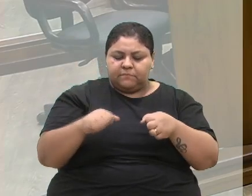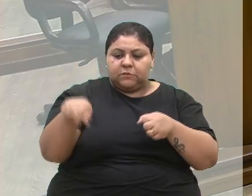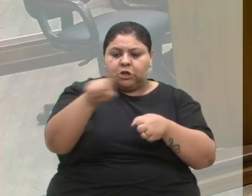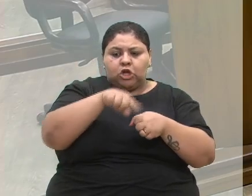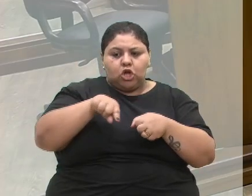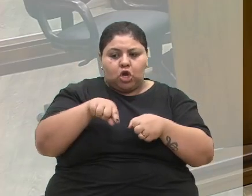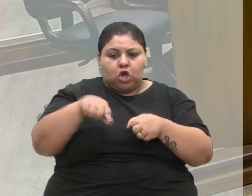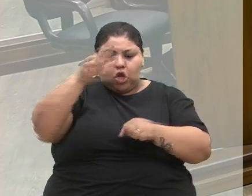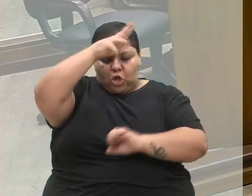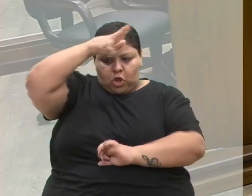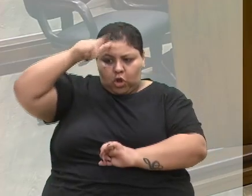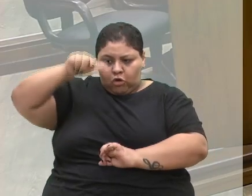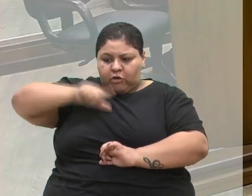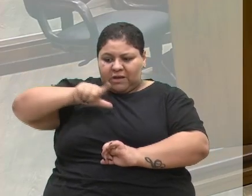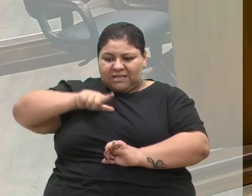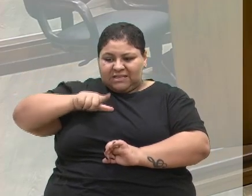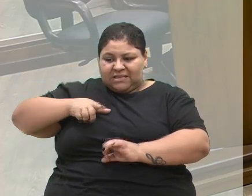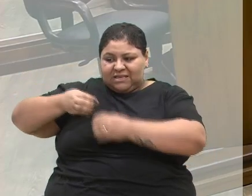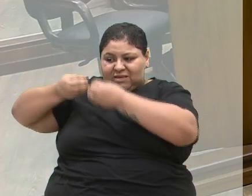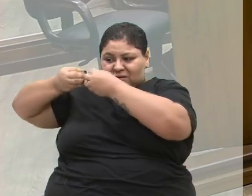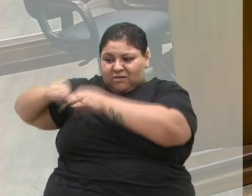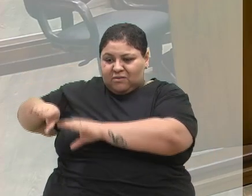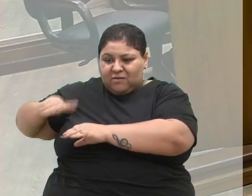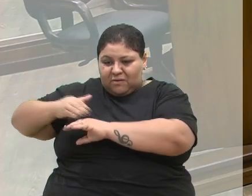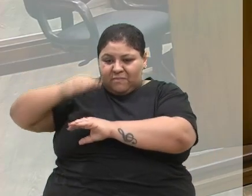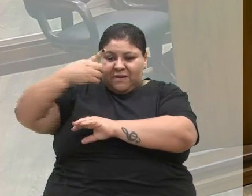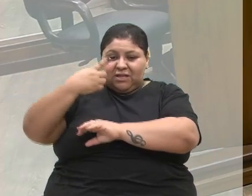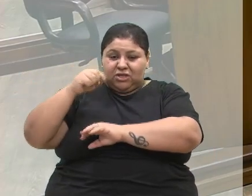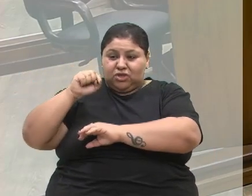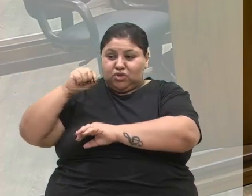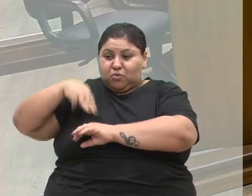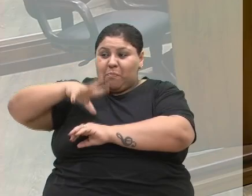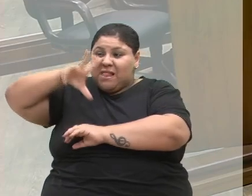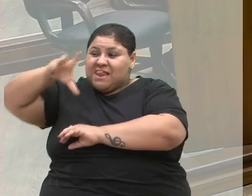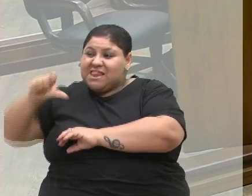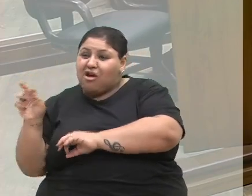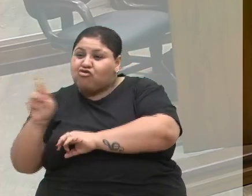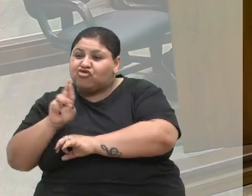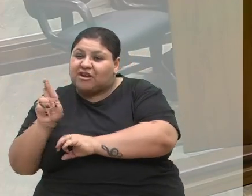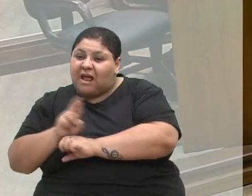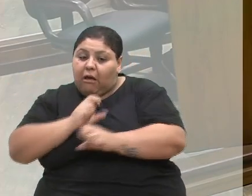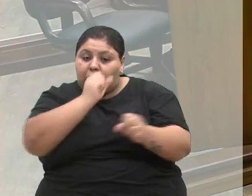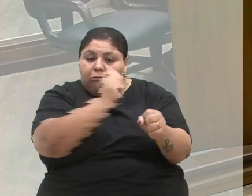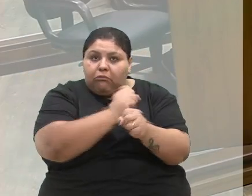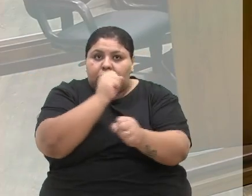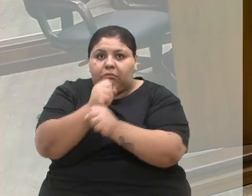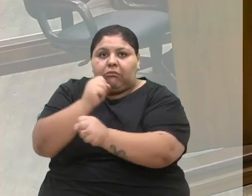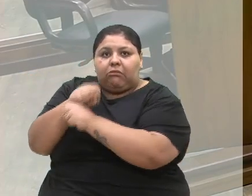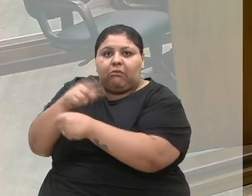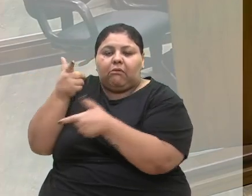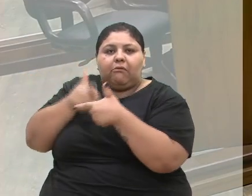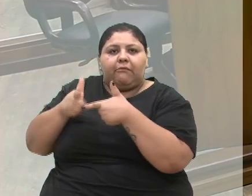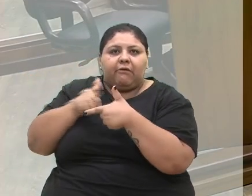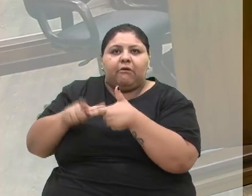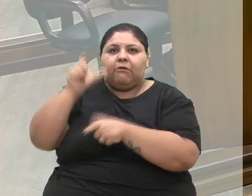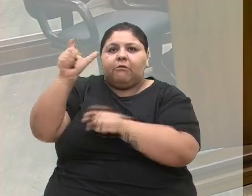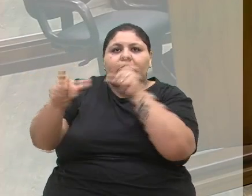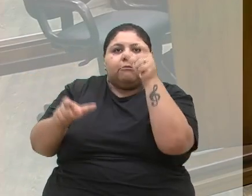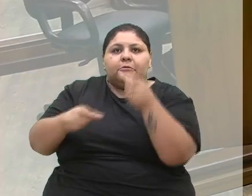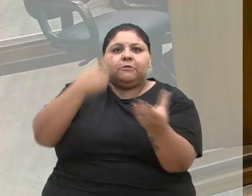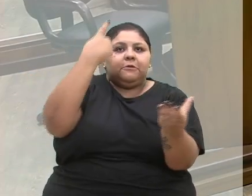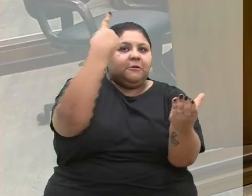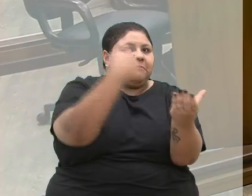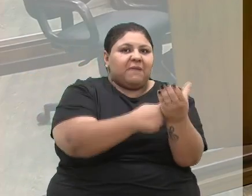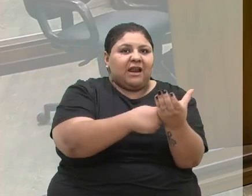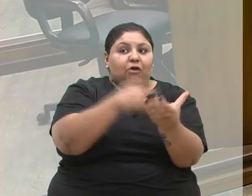que o município tem um prejuízo de mais de R$1 milhão ano, né? Com esse problema das pessoas que marcam e